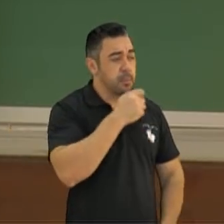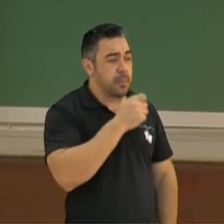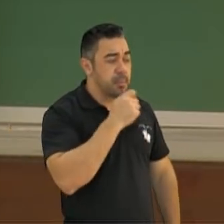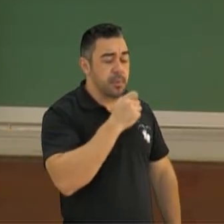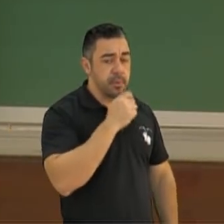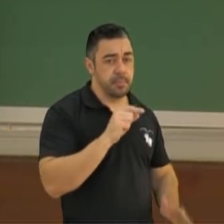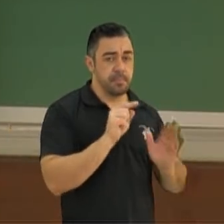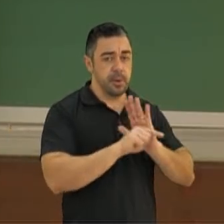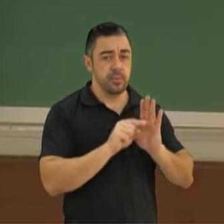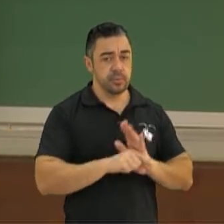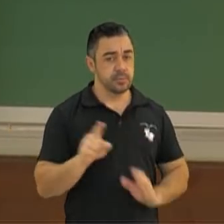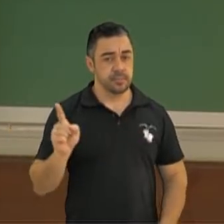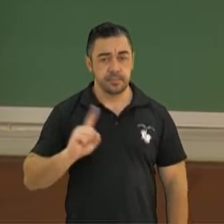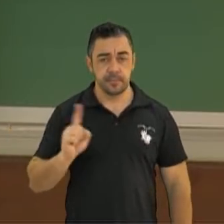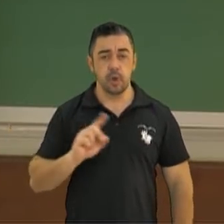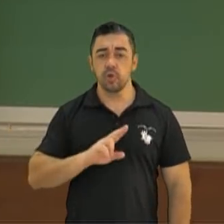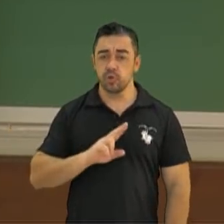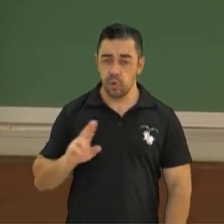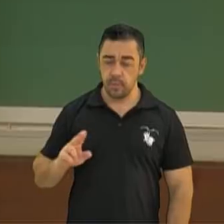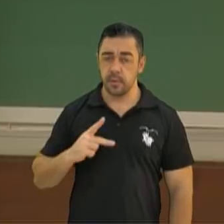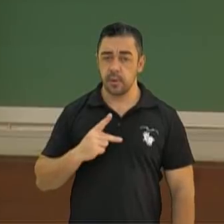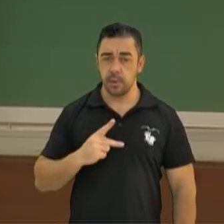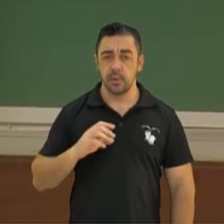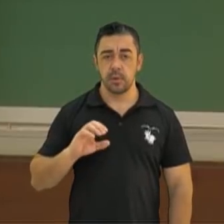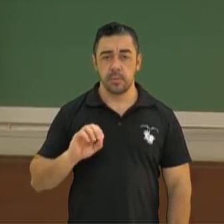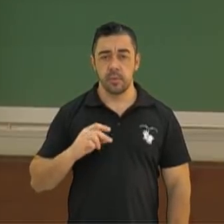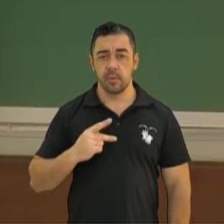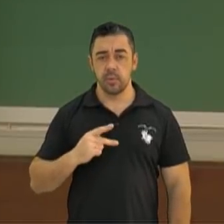tá bom? Embora o nome de população